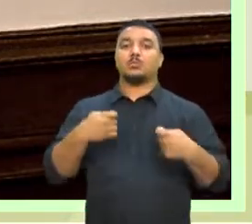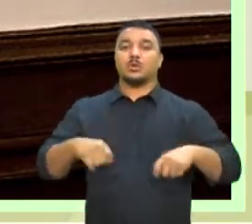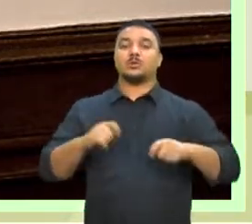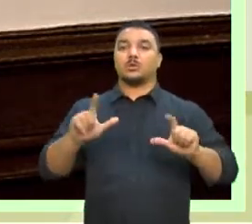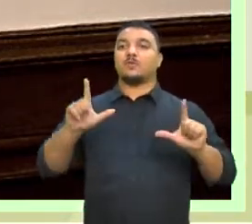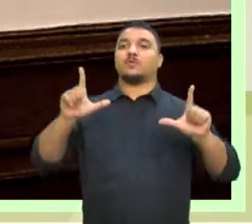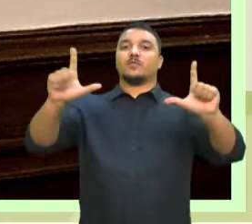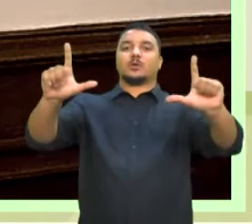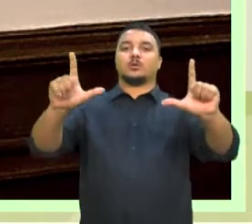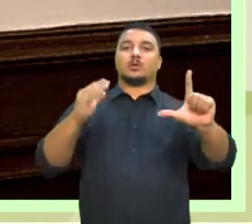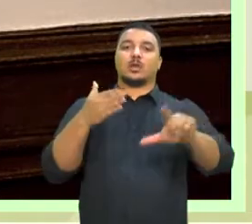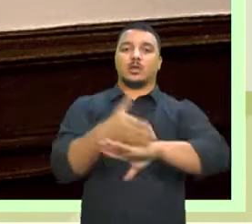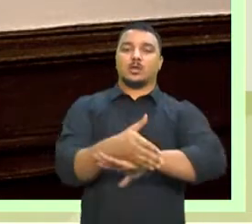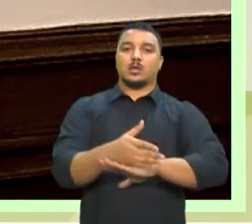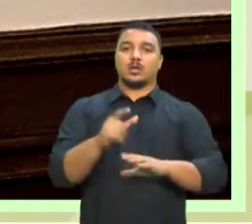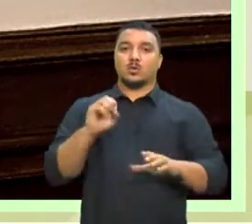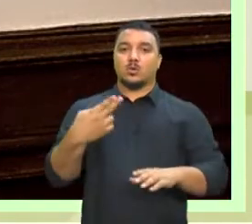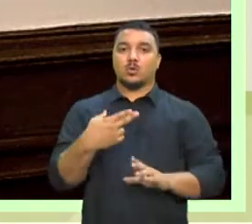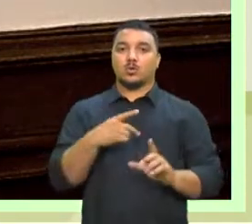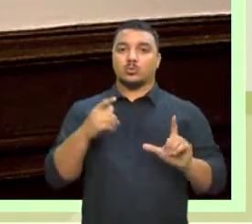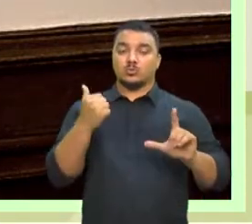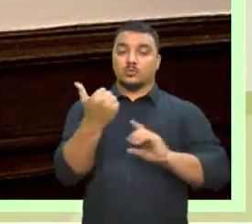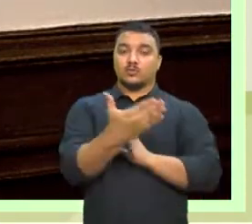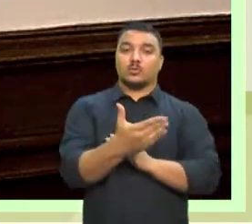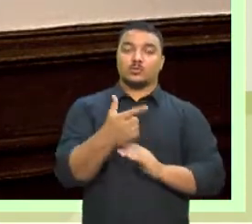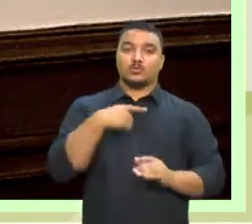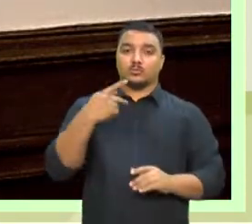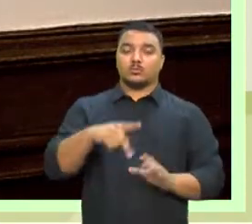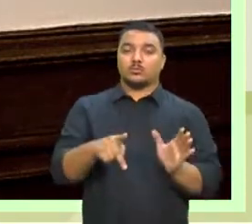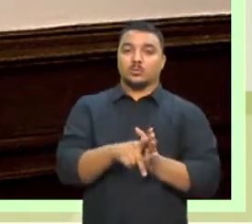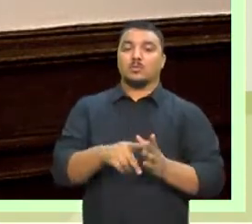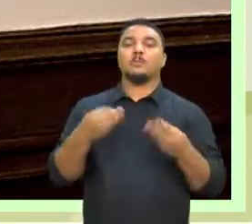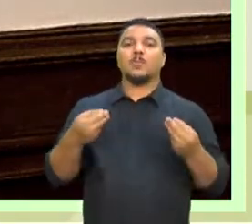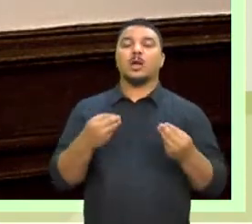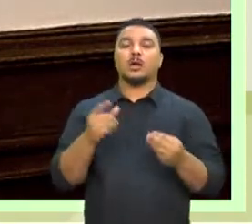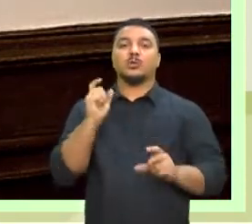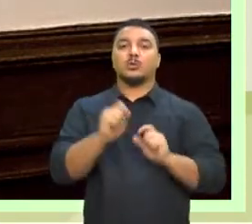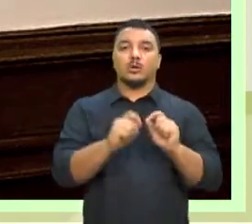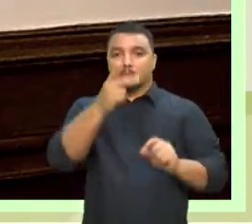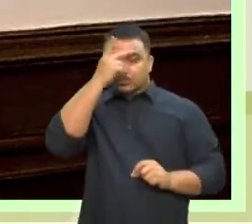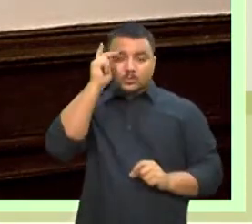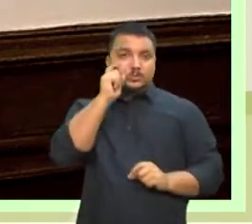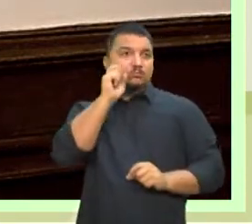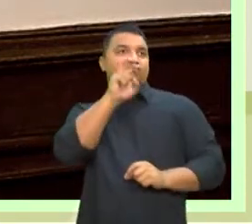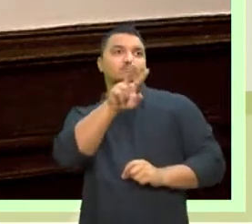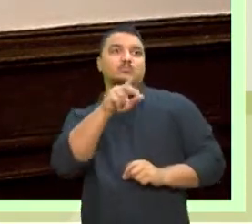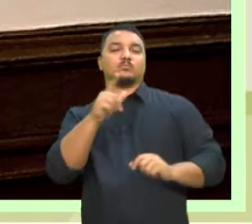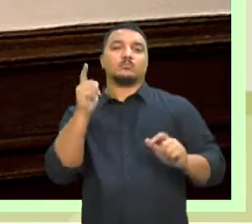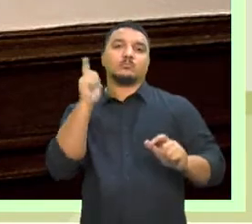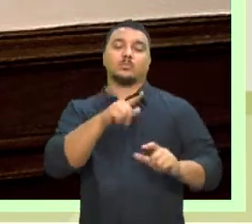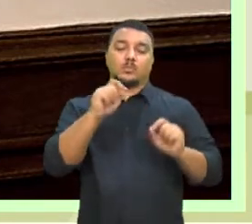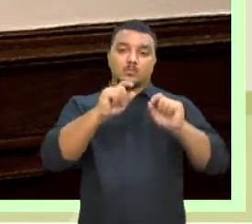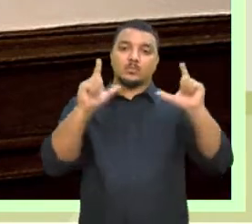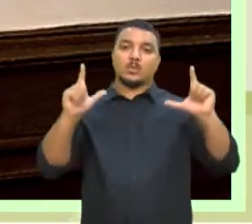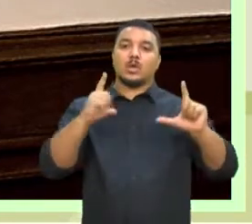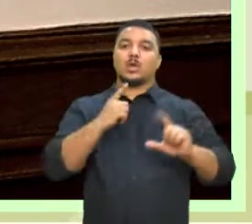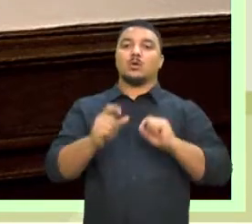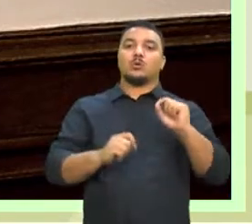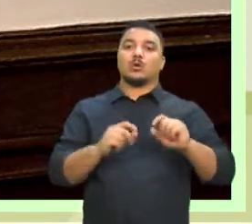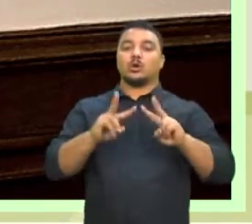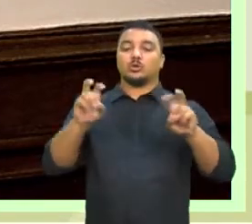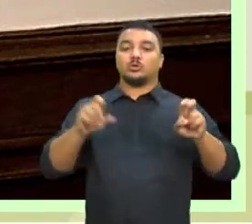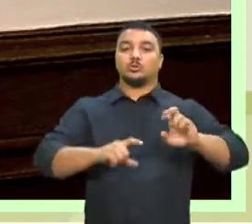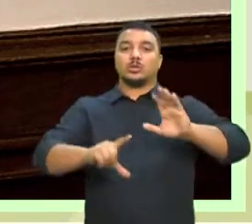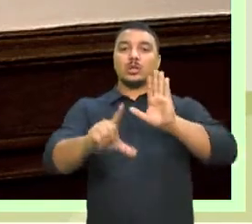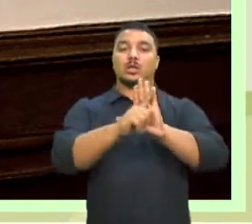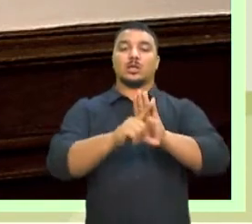na entrada ou no lado externo do órgão, para que as pessoas logo sejam alertadas sobre uma lei muito